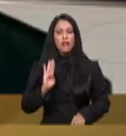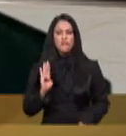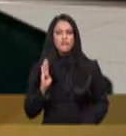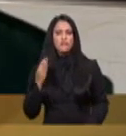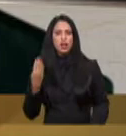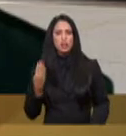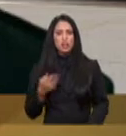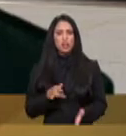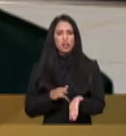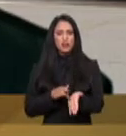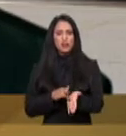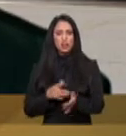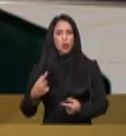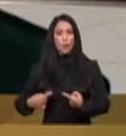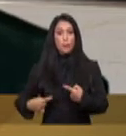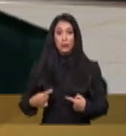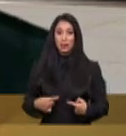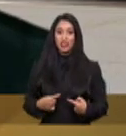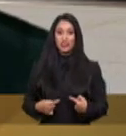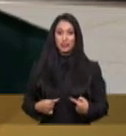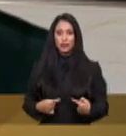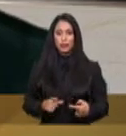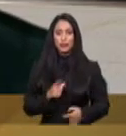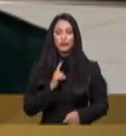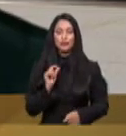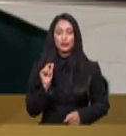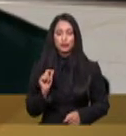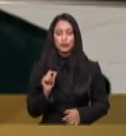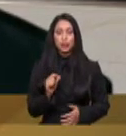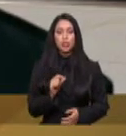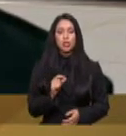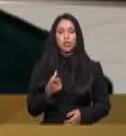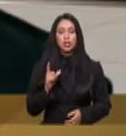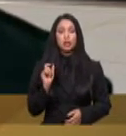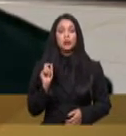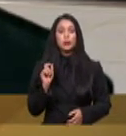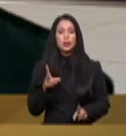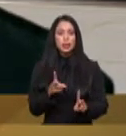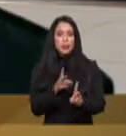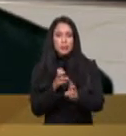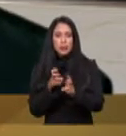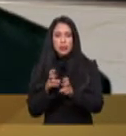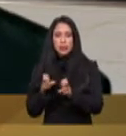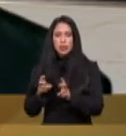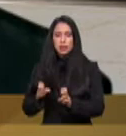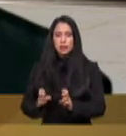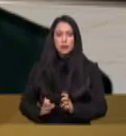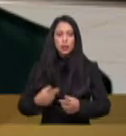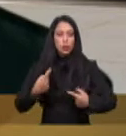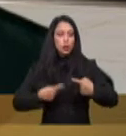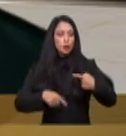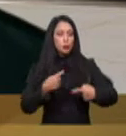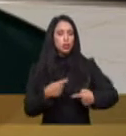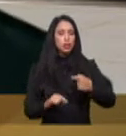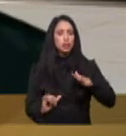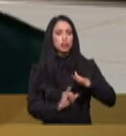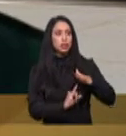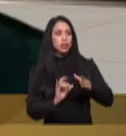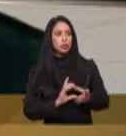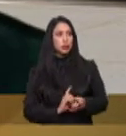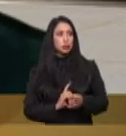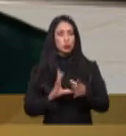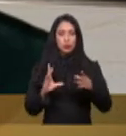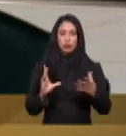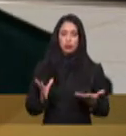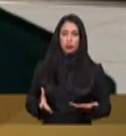político, alimentado pelo nivelamento por baixo da percepção pública sobre a política e as instituições